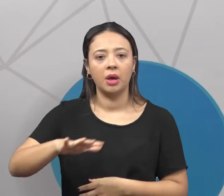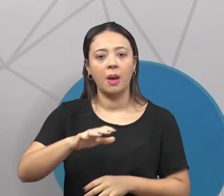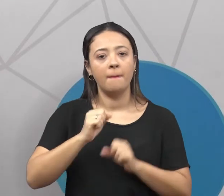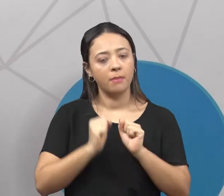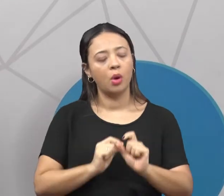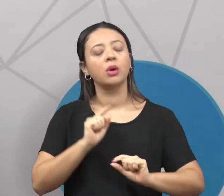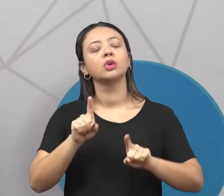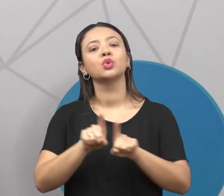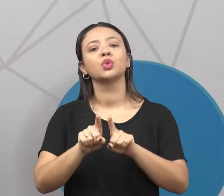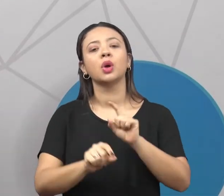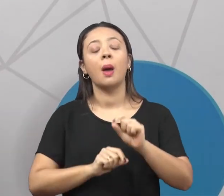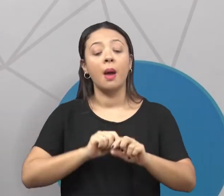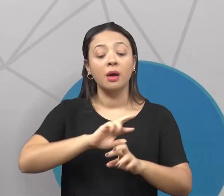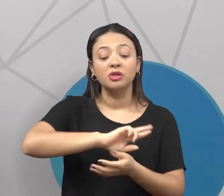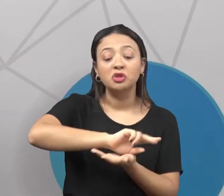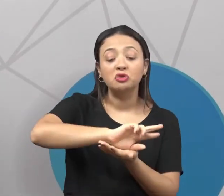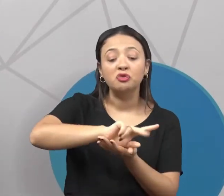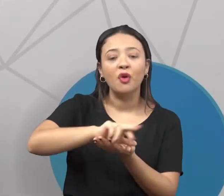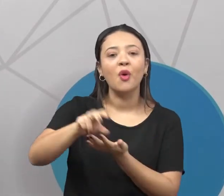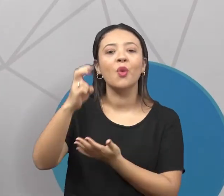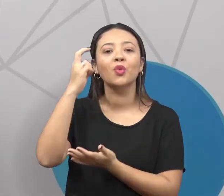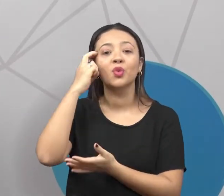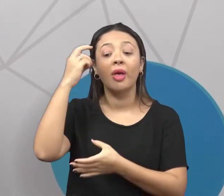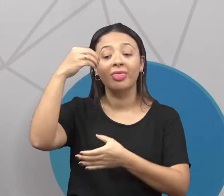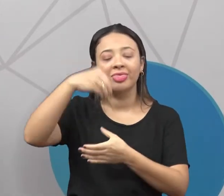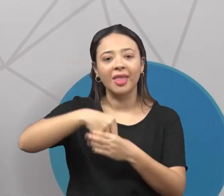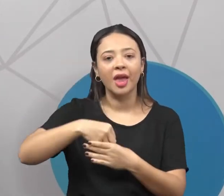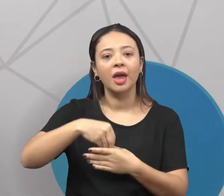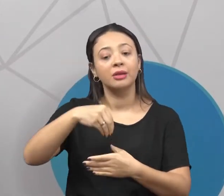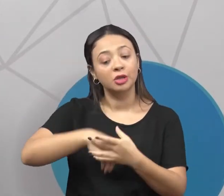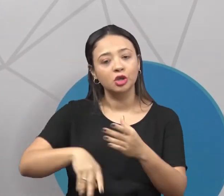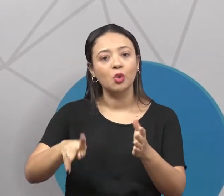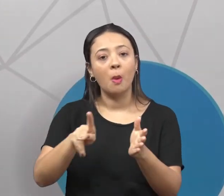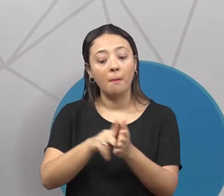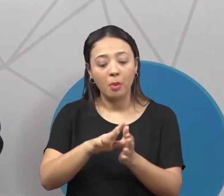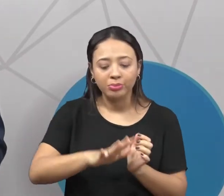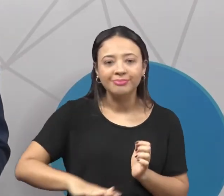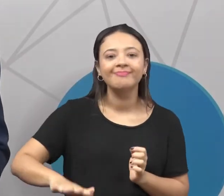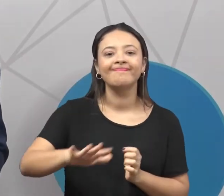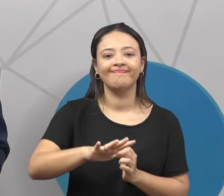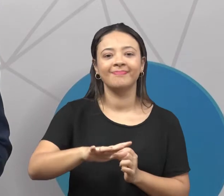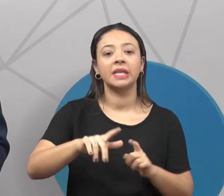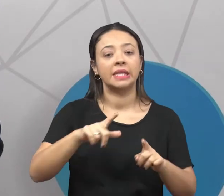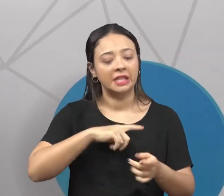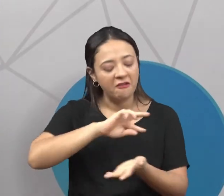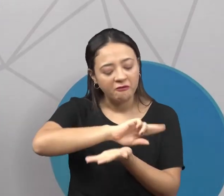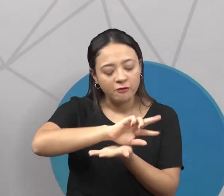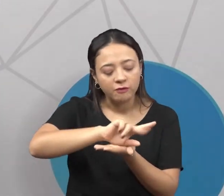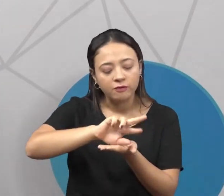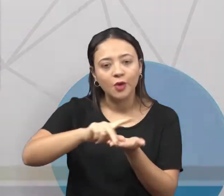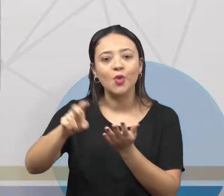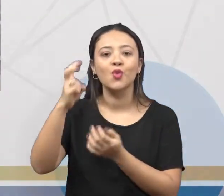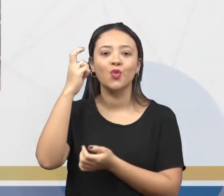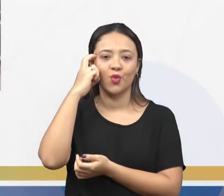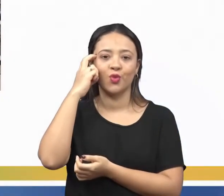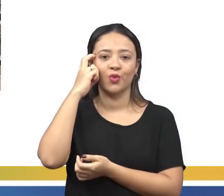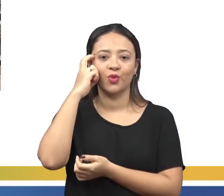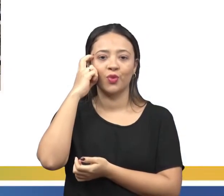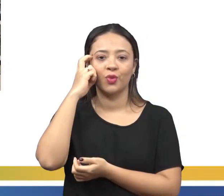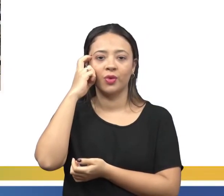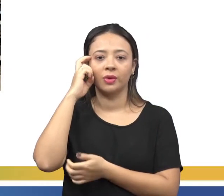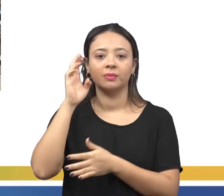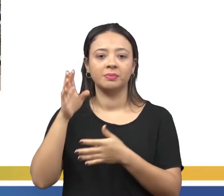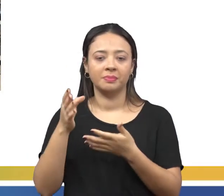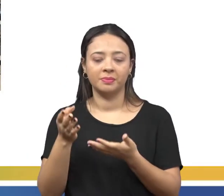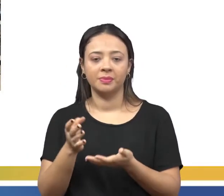diversidade, cultura ao mesmo tempo, dentro de uma paisagem, dentro do território só. Então a gente percebe que essas paisagens humanizadas são